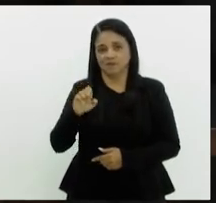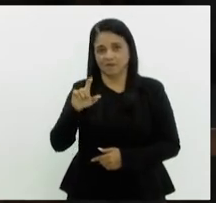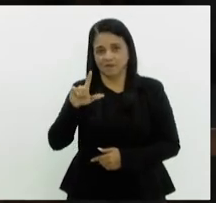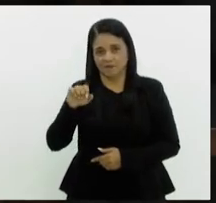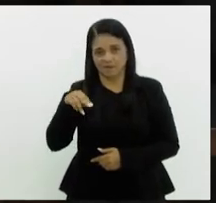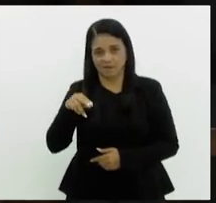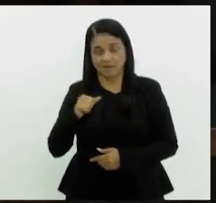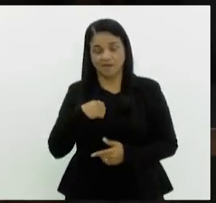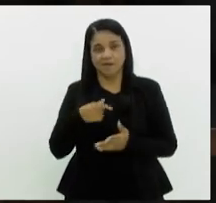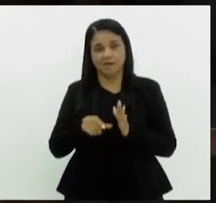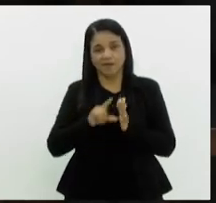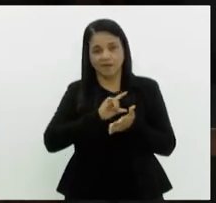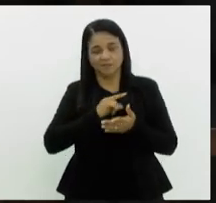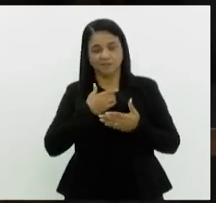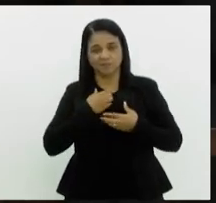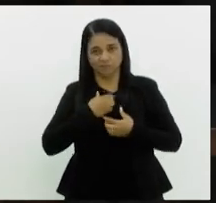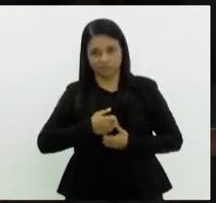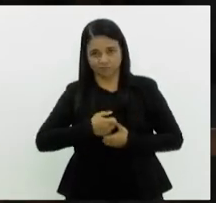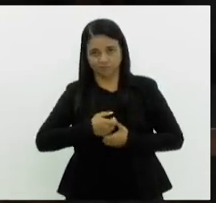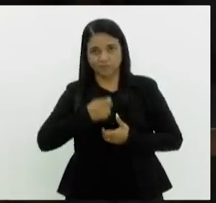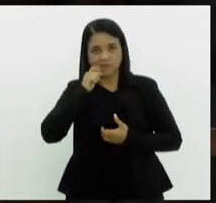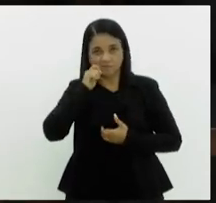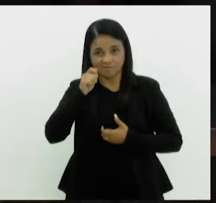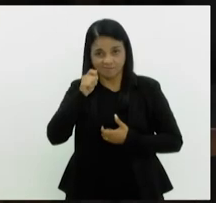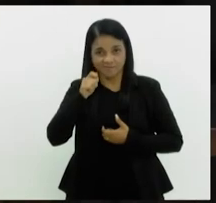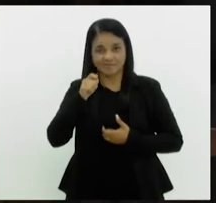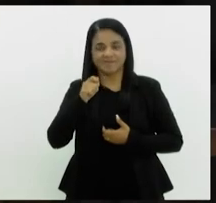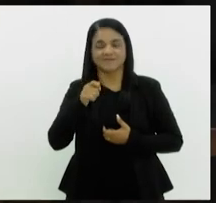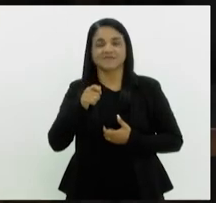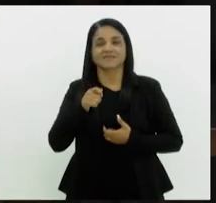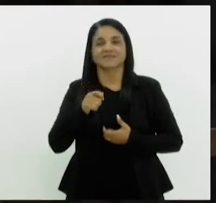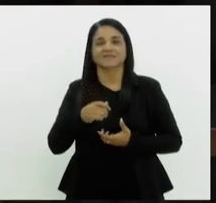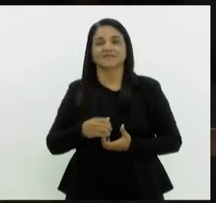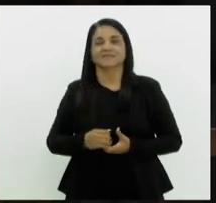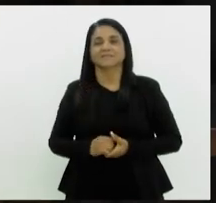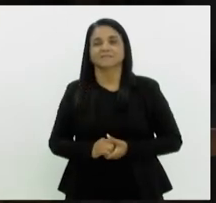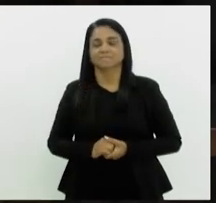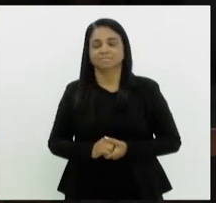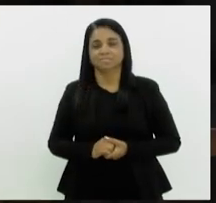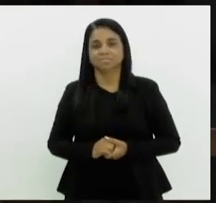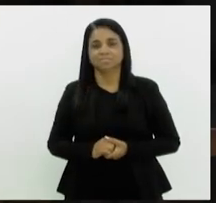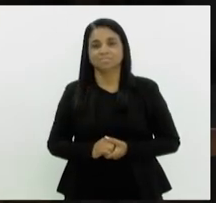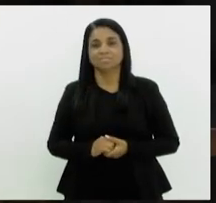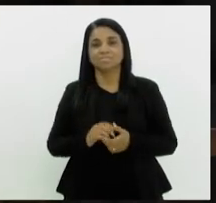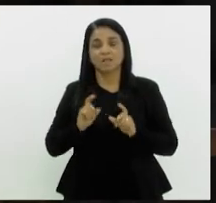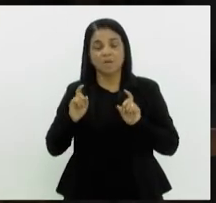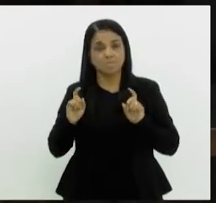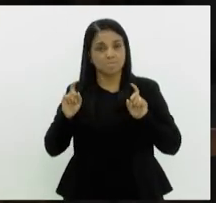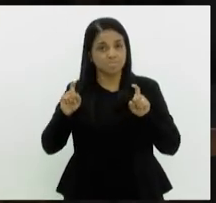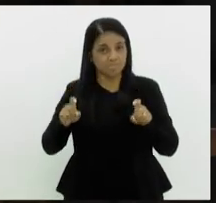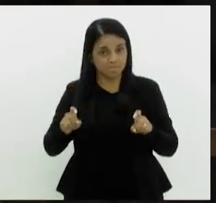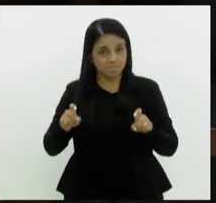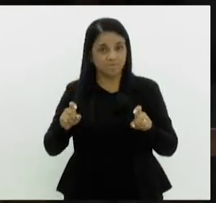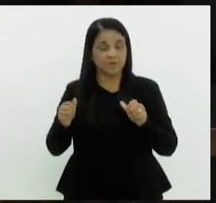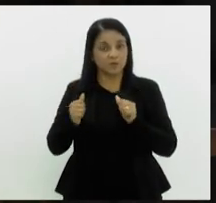aos protocolos da entrega da medalha Tiradentes dessa casa, nós da Mandata também, junto com a